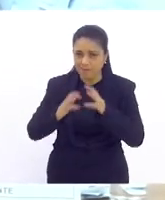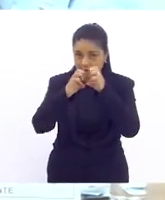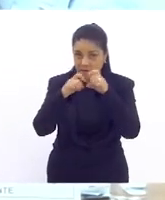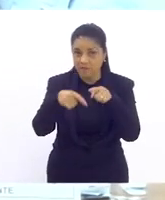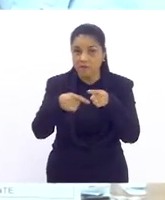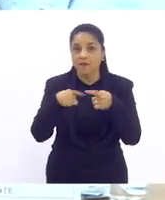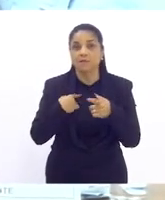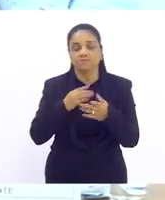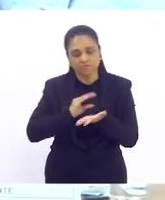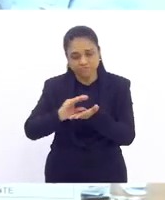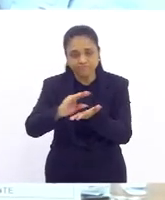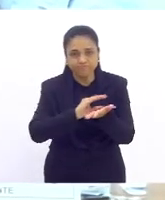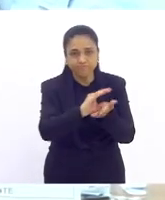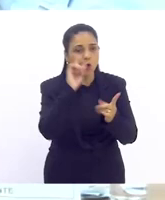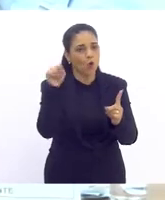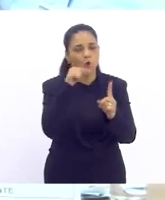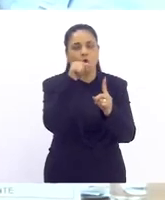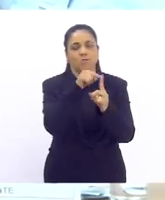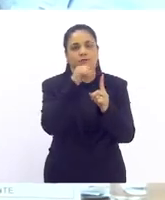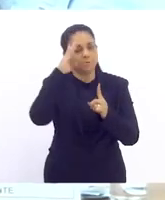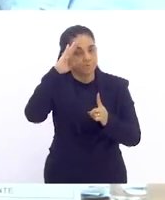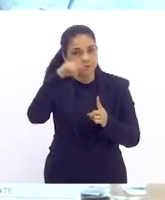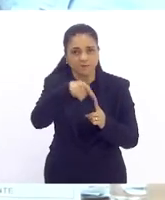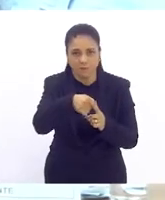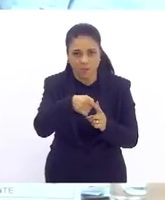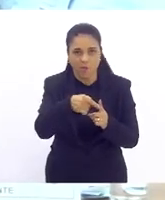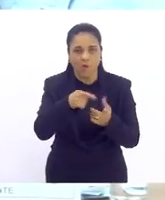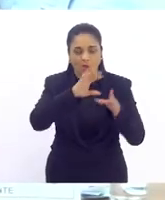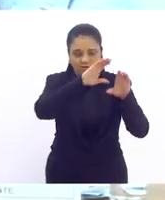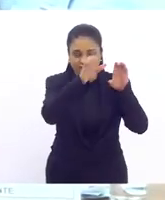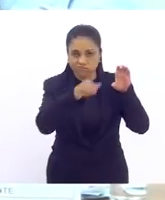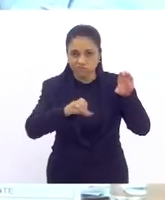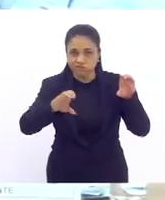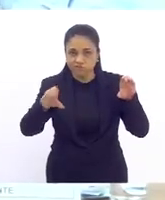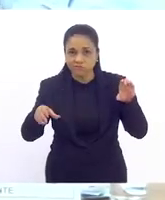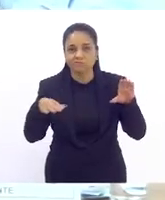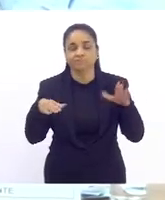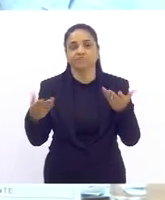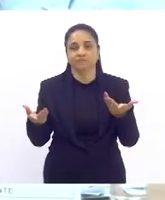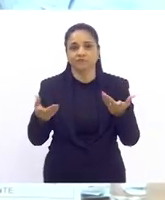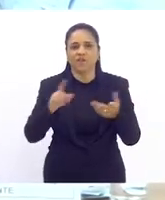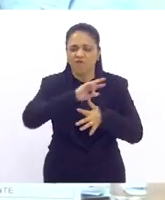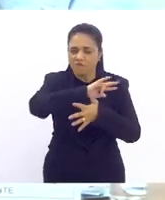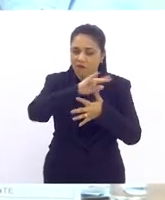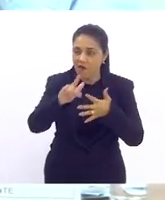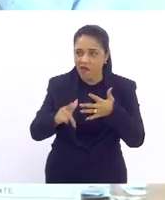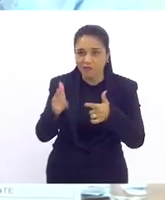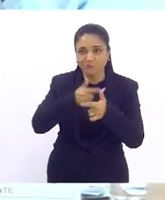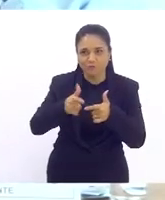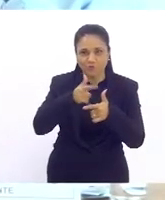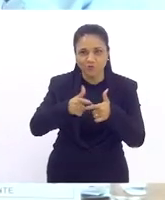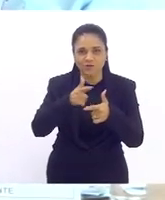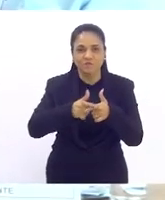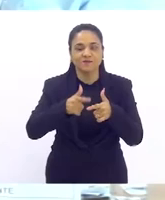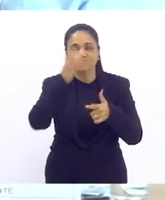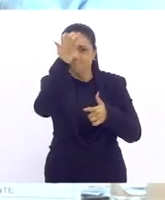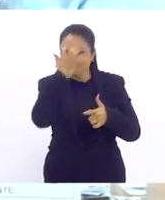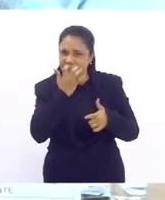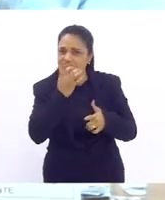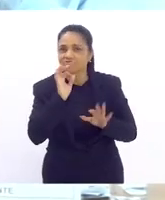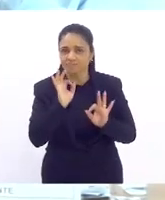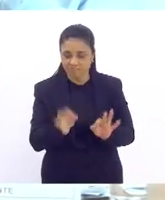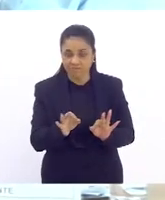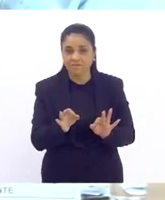que era o seu objetivo quero saneamento a recuperação tivemos várias várias problemas sérios né